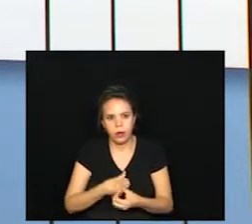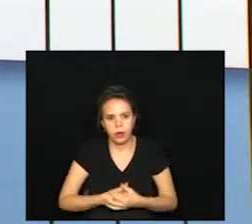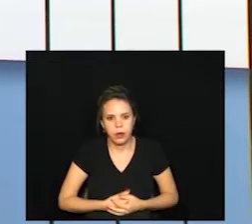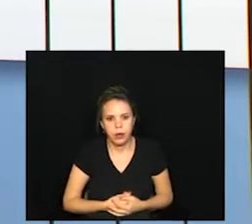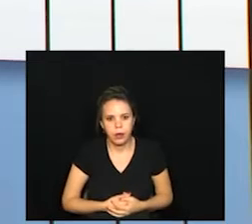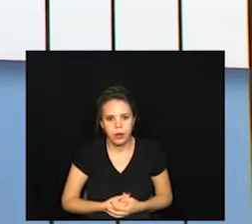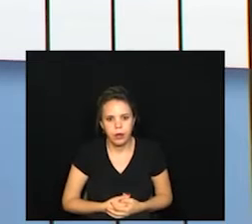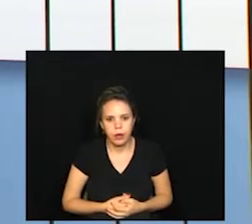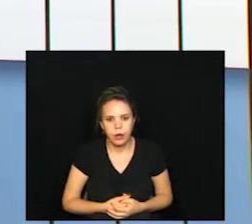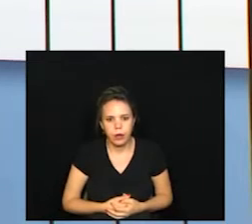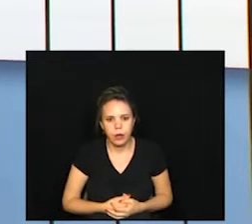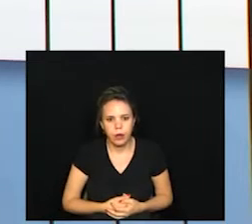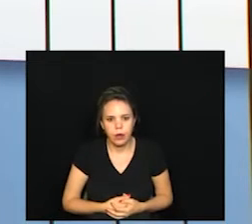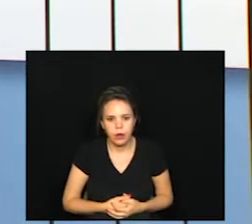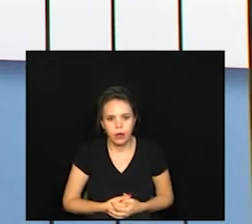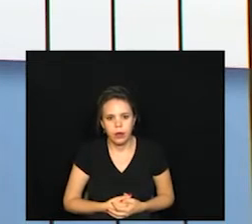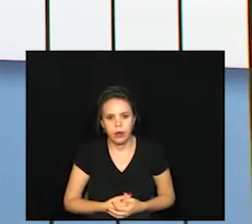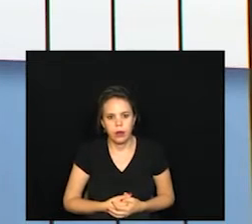semestre.